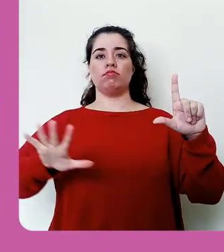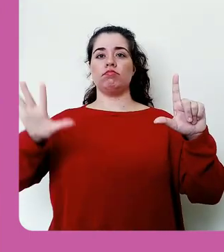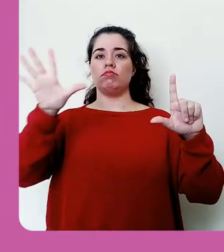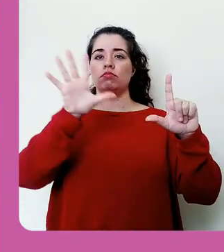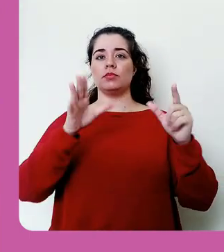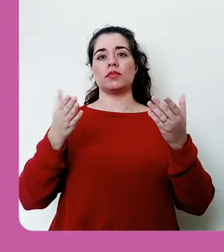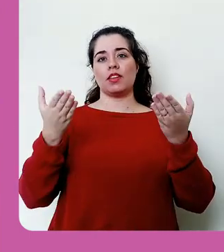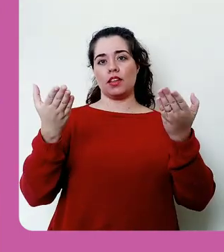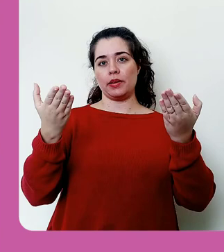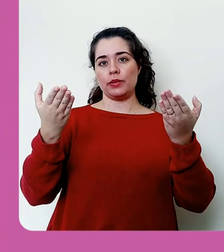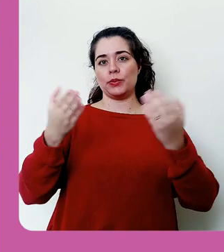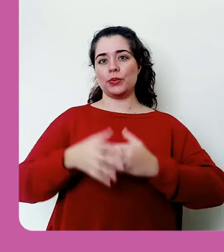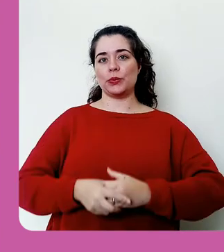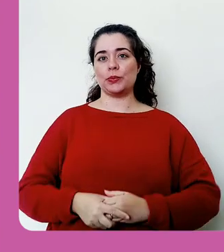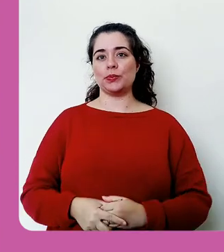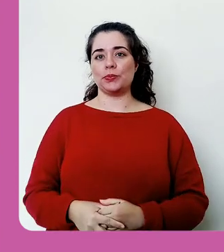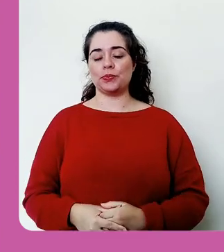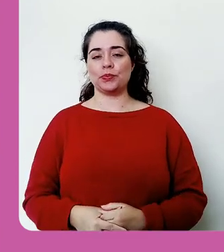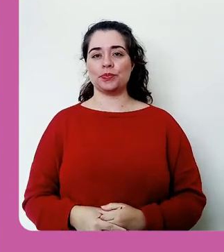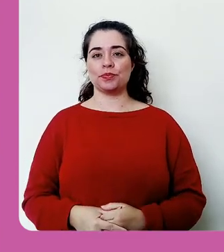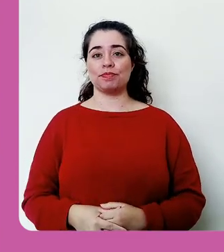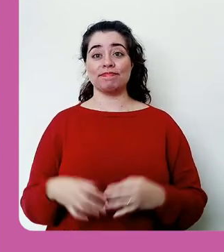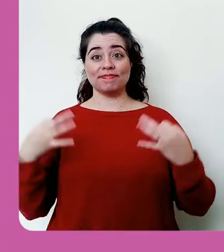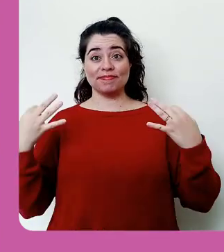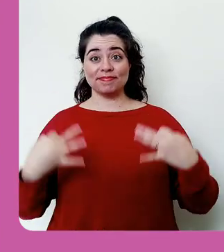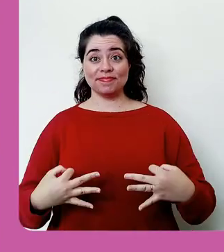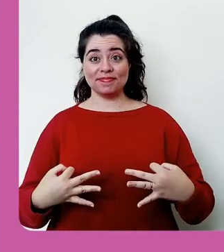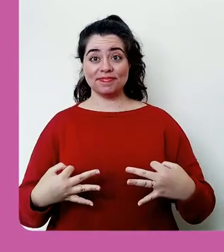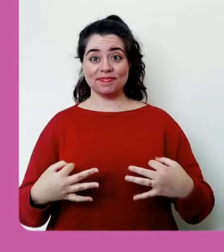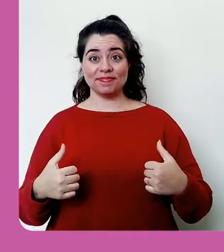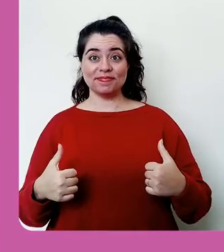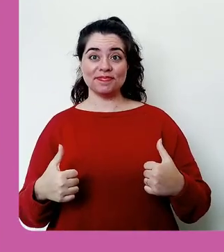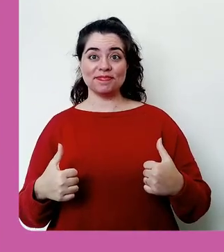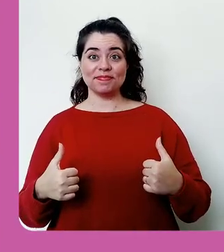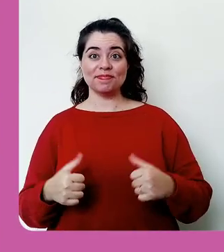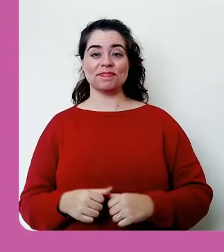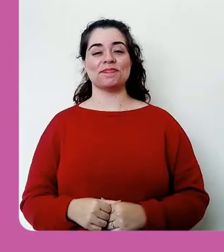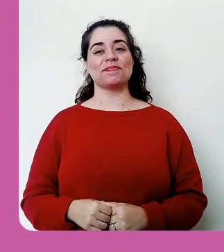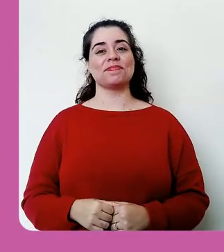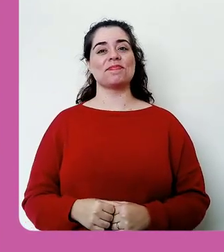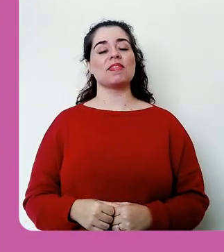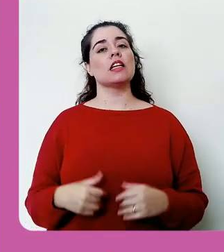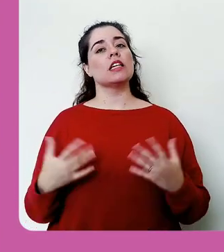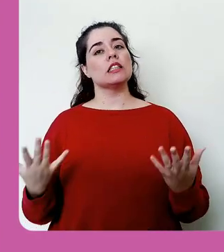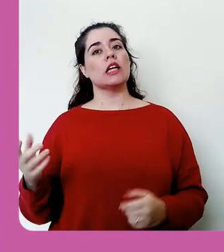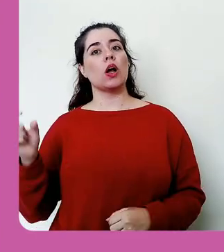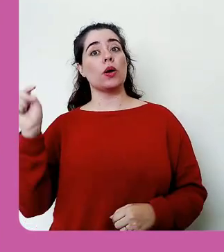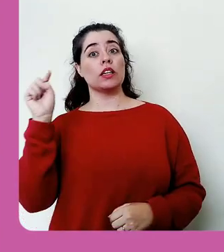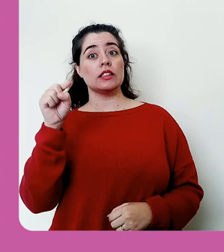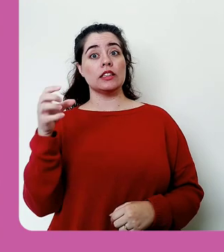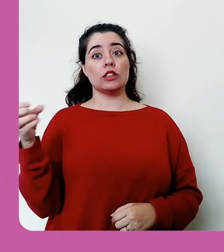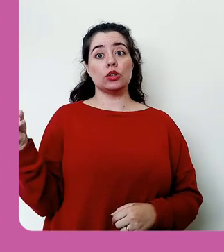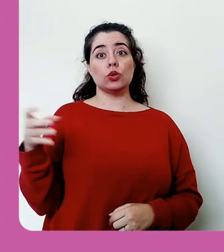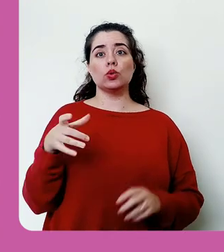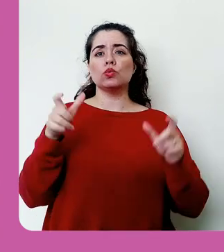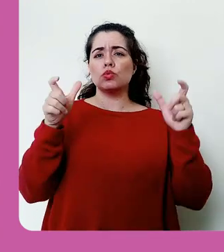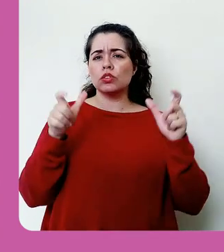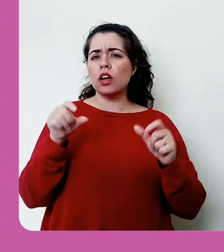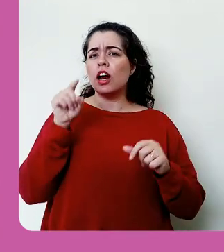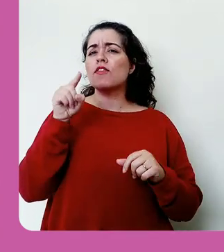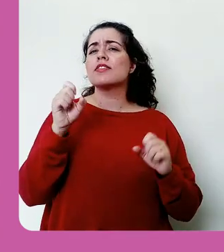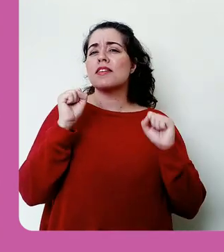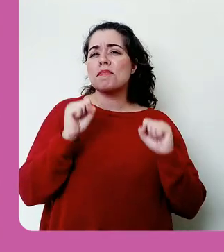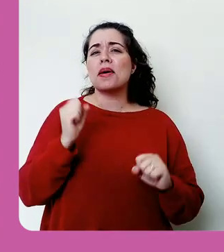o que nos é apresentado é exatamente isso aqui. Certo? Bom, é neste novo